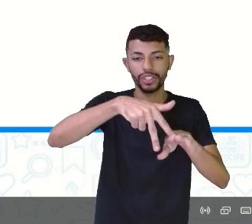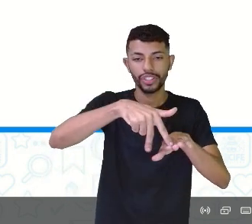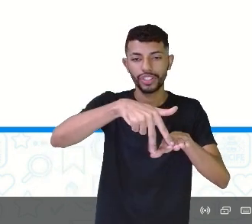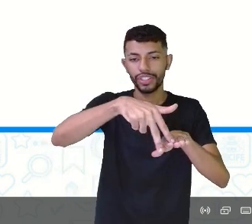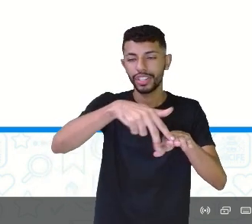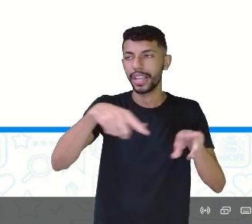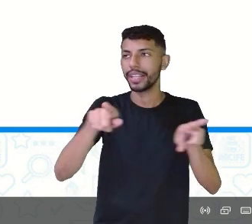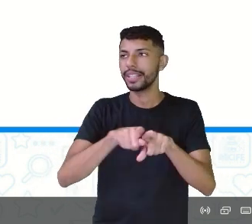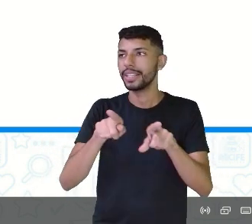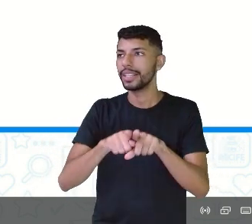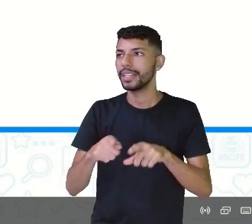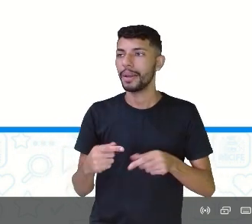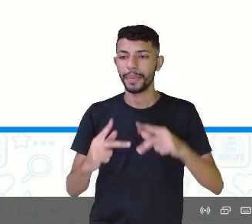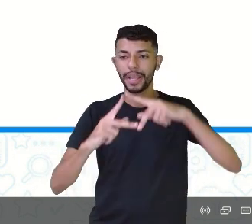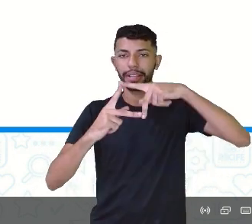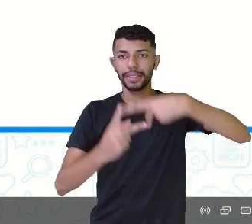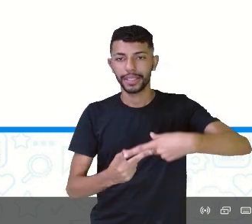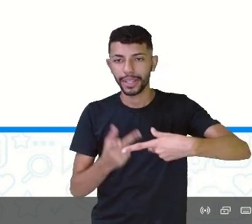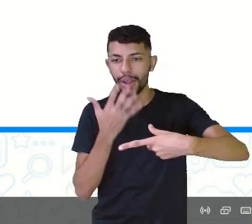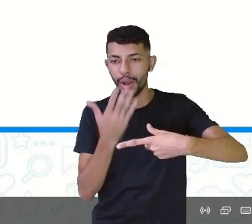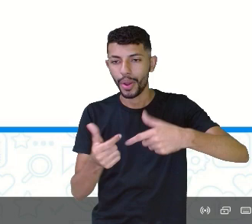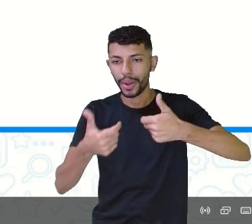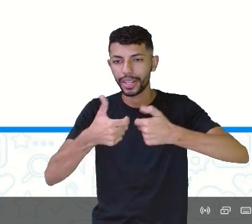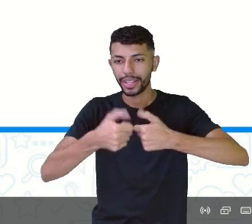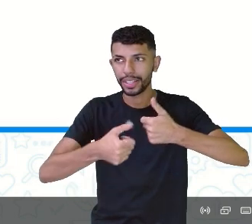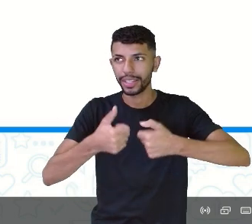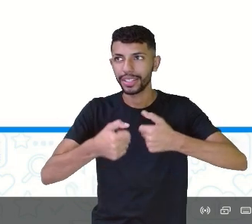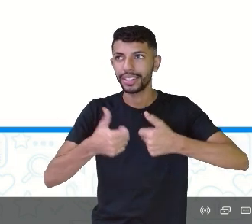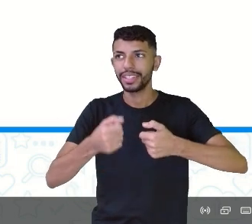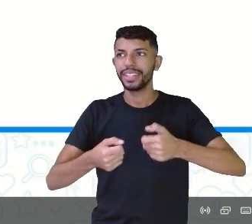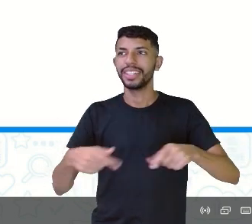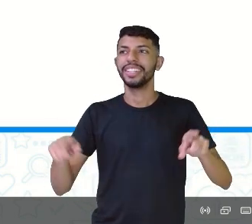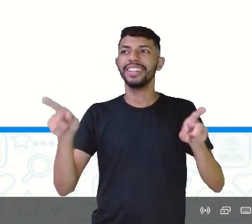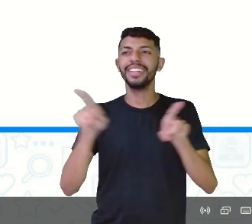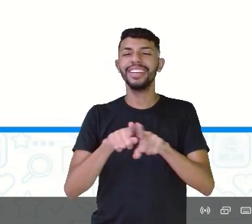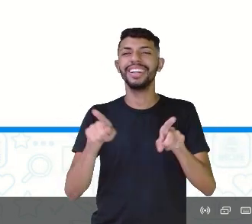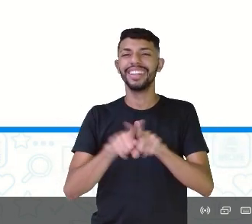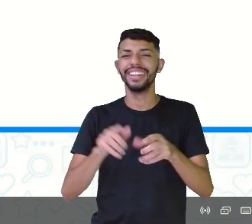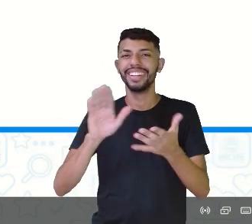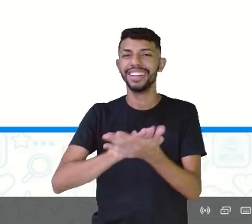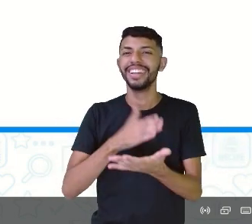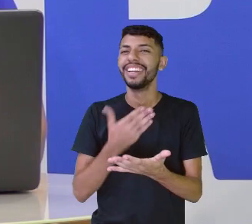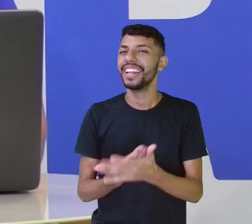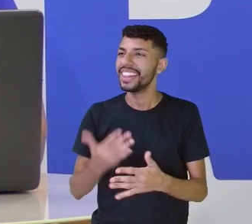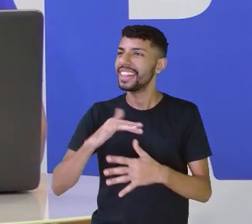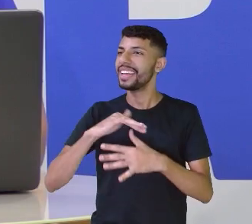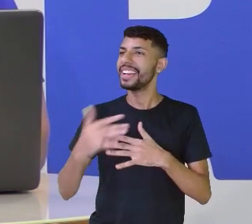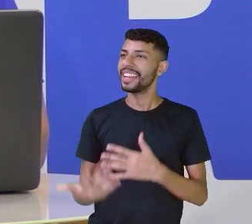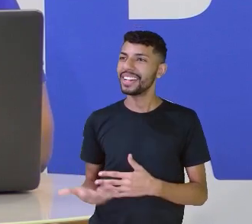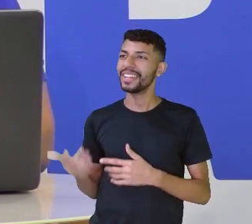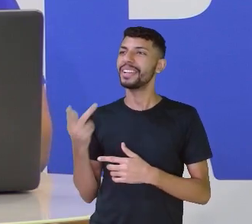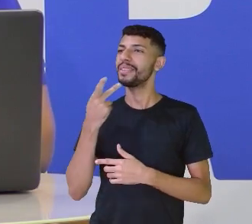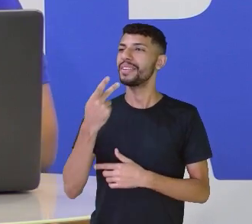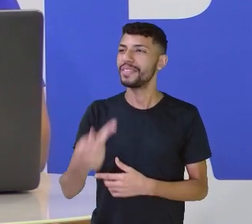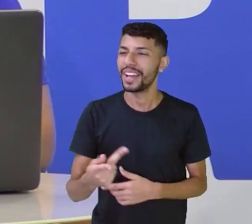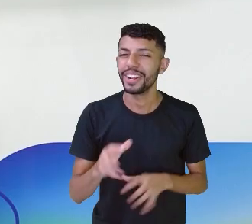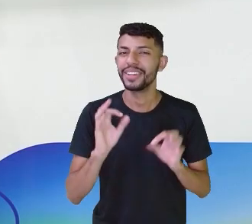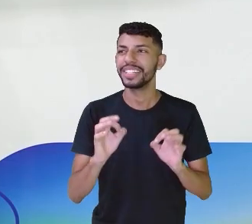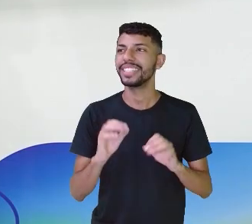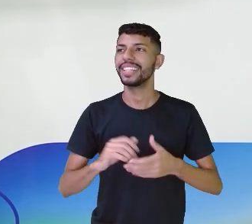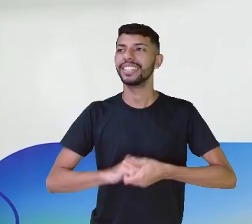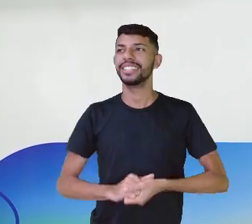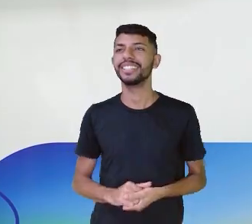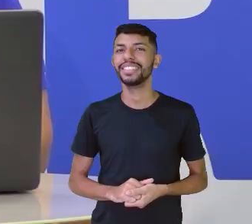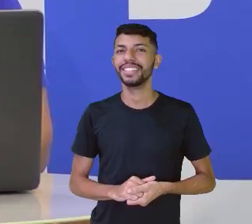é que fala? Poppit, eu aprendi, inclusive com o meu Eu intérprete estou aprendendo agora, que eu não sabia. Eu também não sabia, Pronto, não. chegou